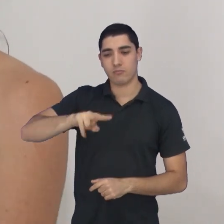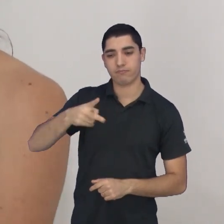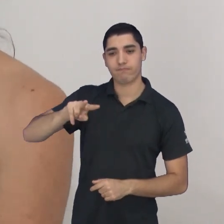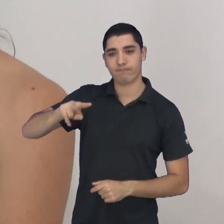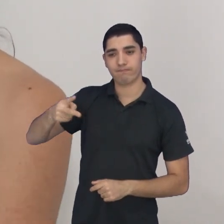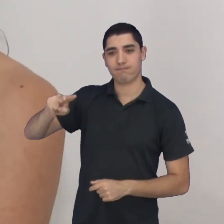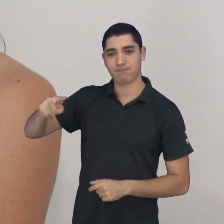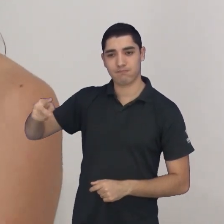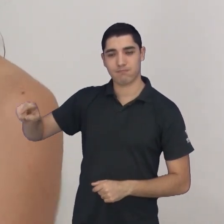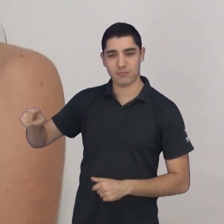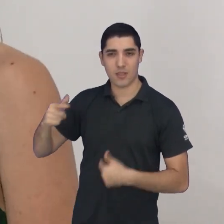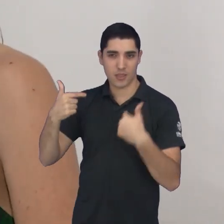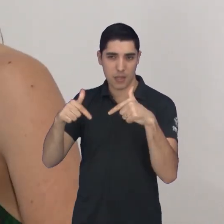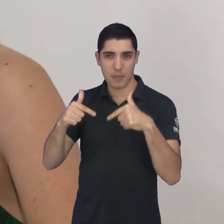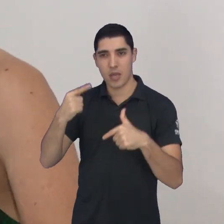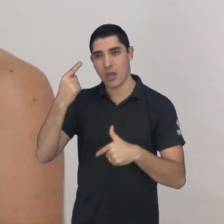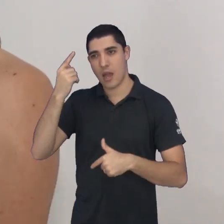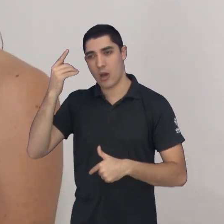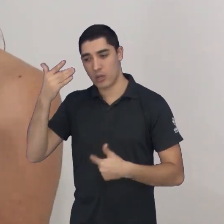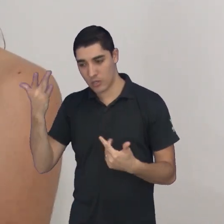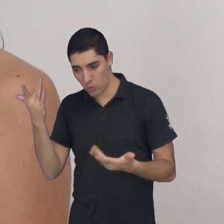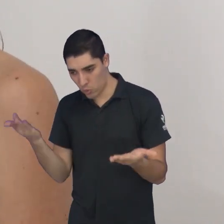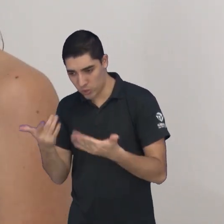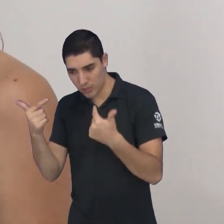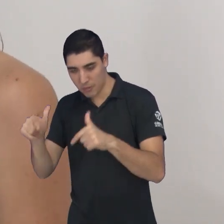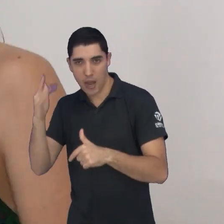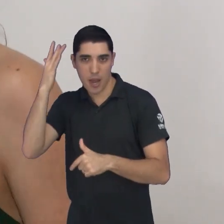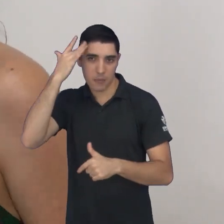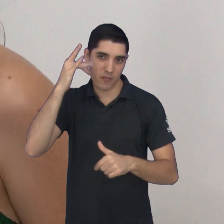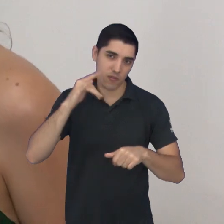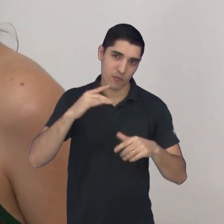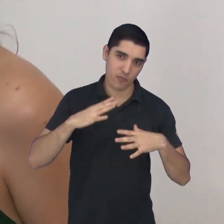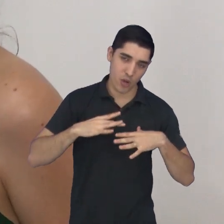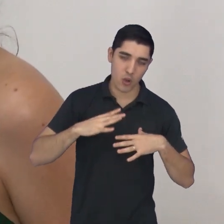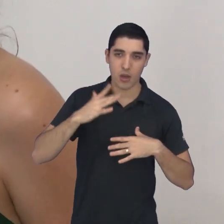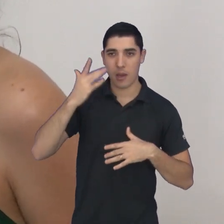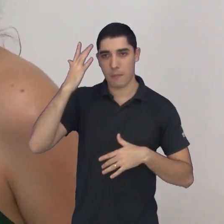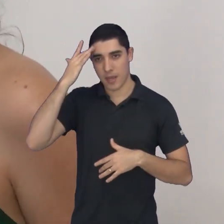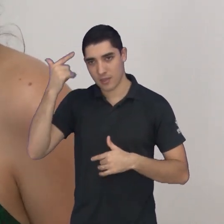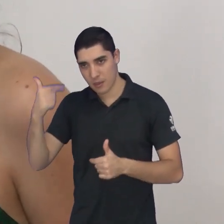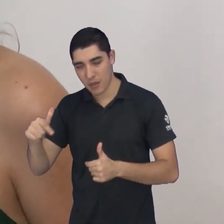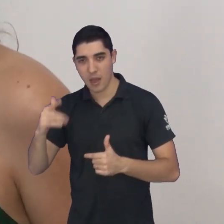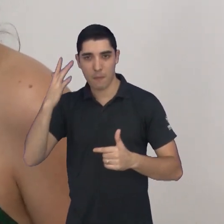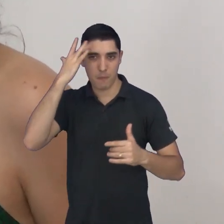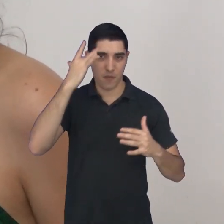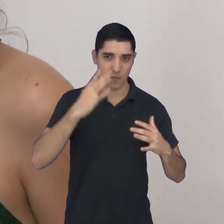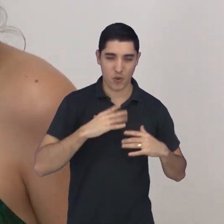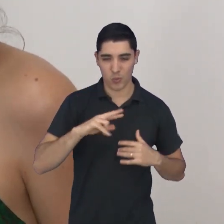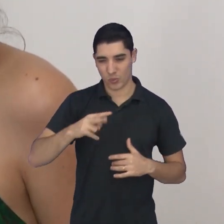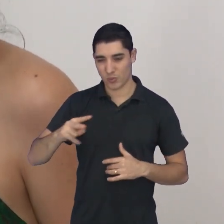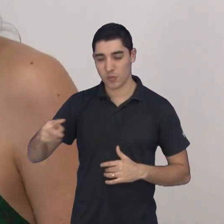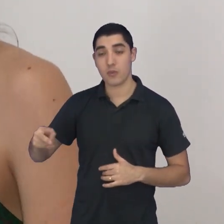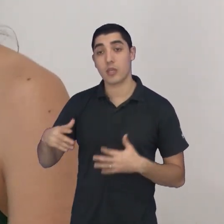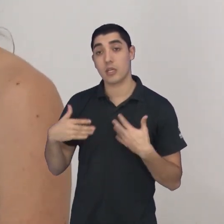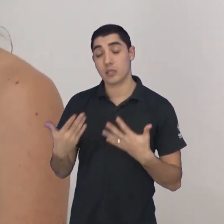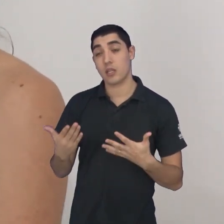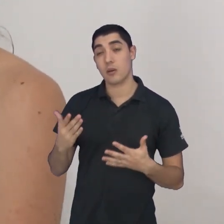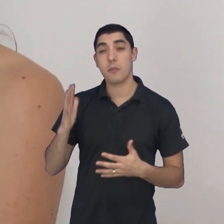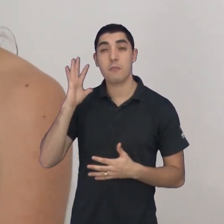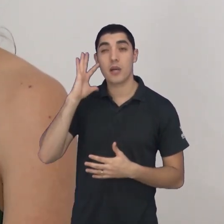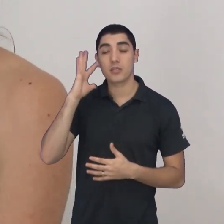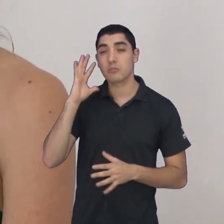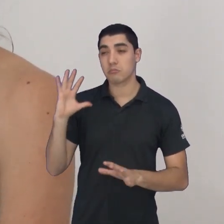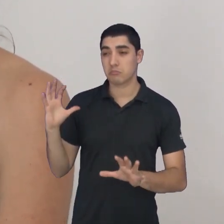Que é basicamente trabalho dia sim, dia não. E se a gente não fosse contratar uma empregada doméstica trabalhando 8 horas, a gente ia precisar de uma média